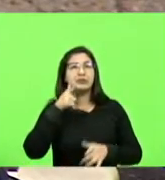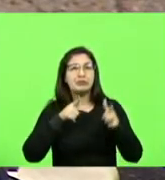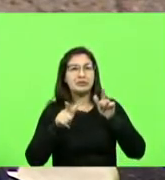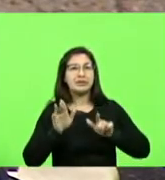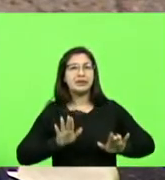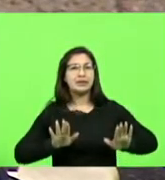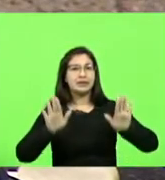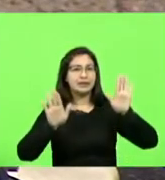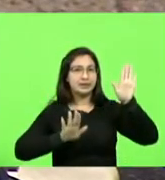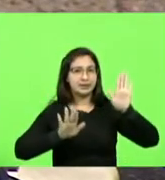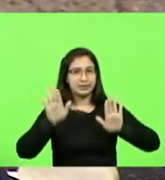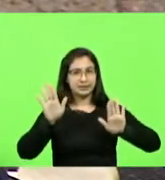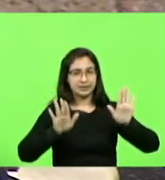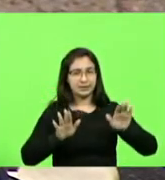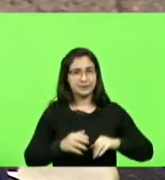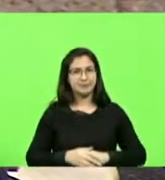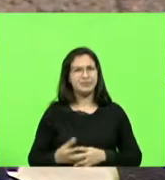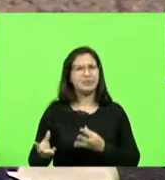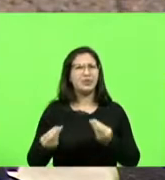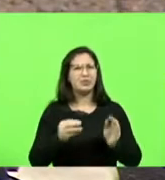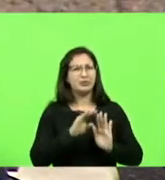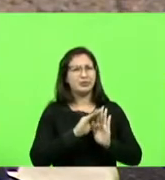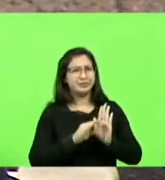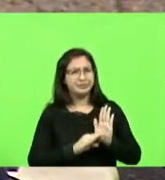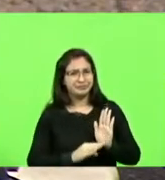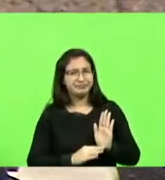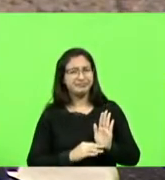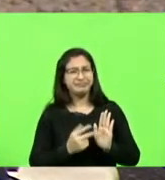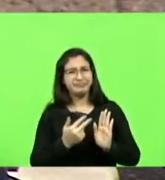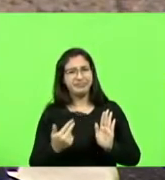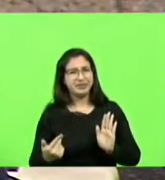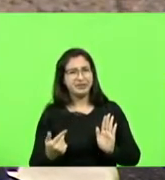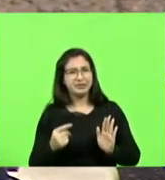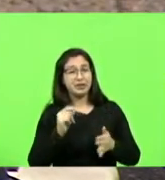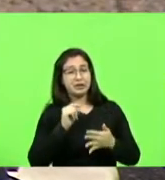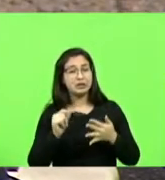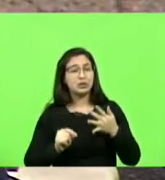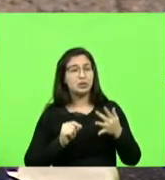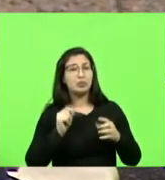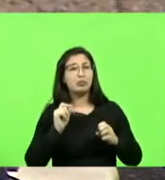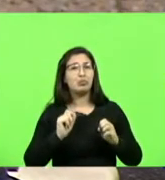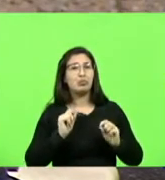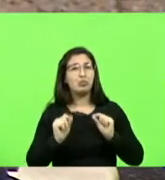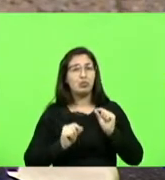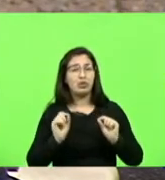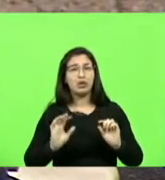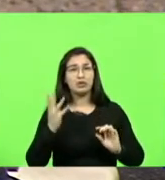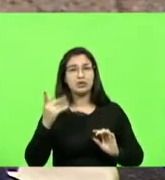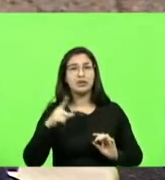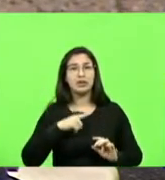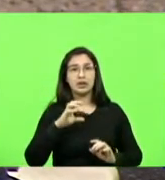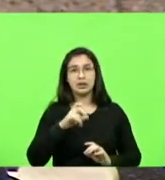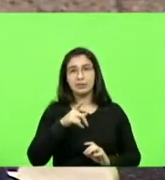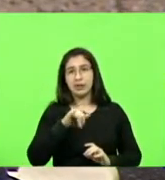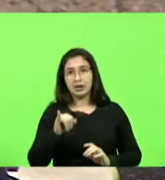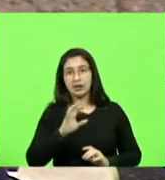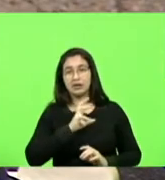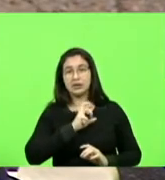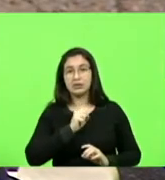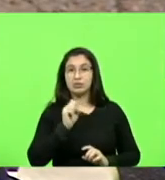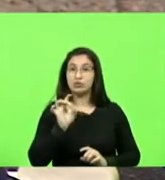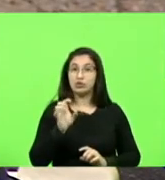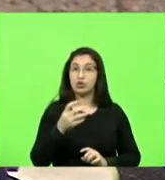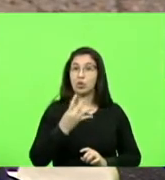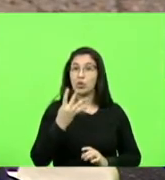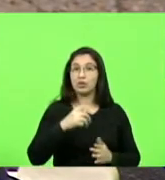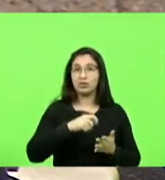licitação? Muita coisa precisa ser vista, presidente. E eu tenho aqui nessa casa uma CPI da SAMU, onde apenas 4